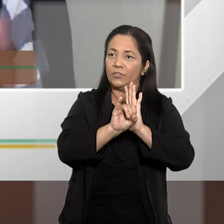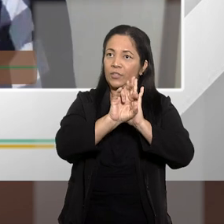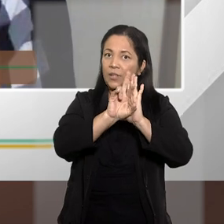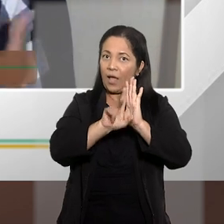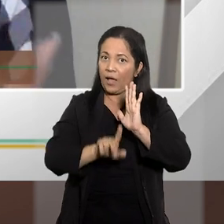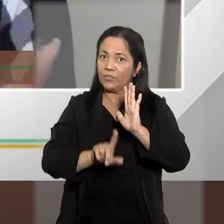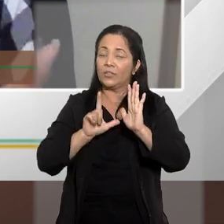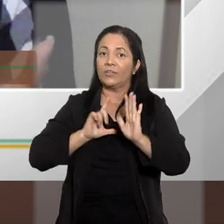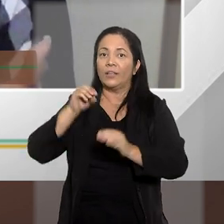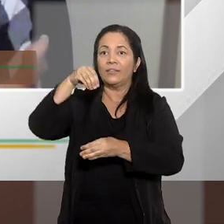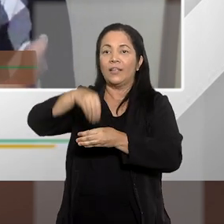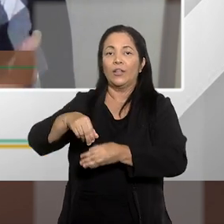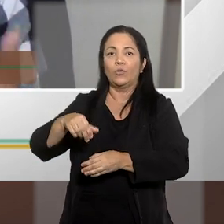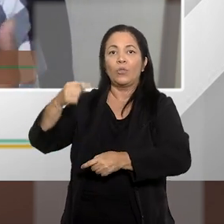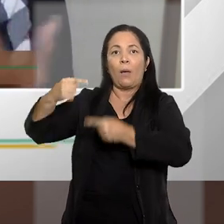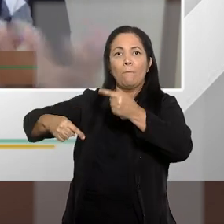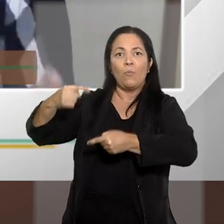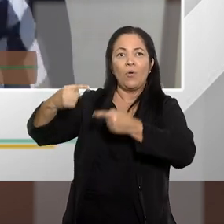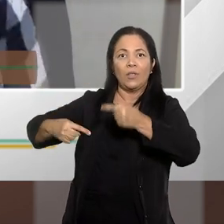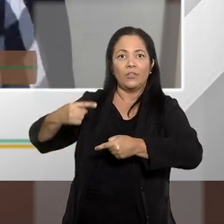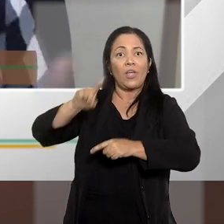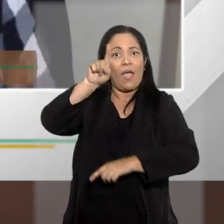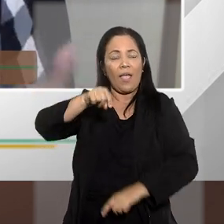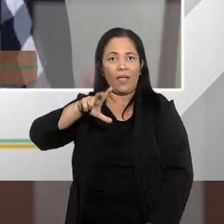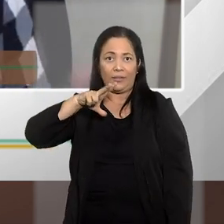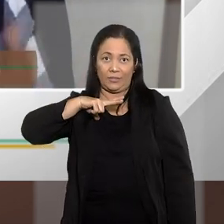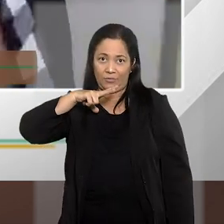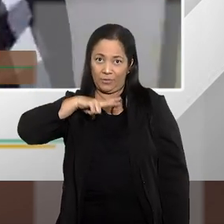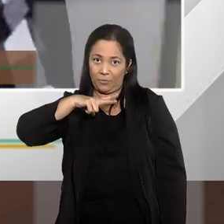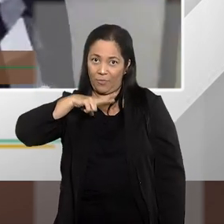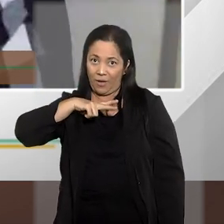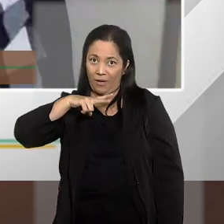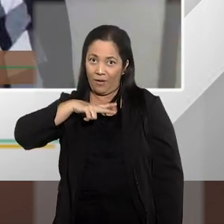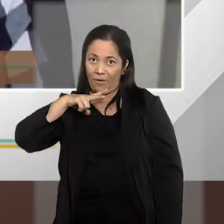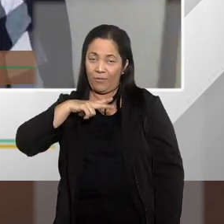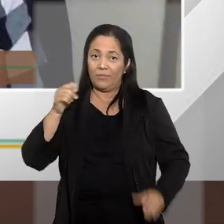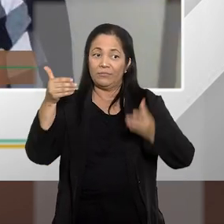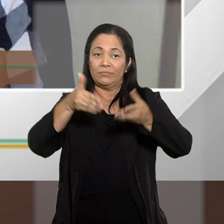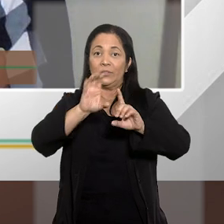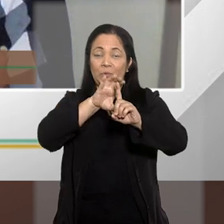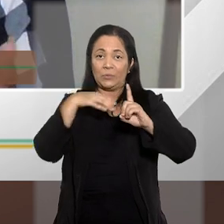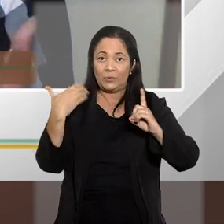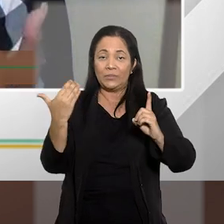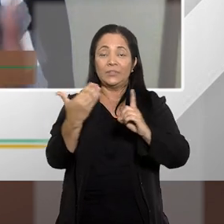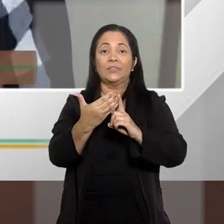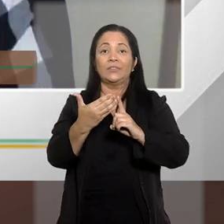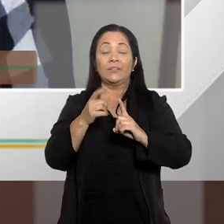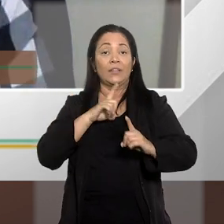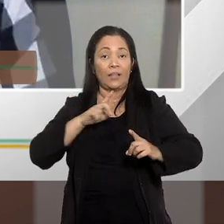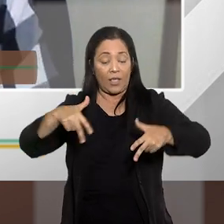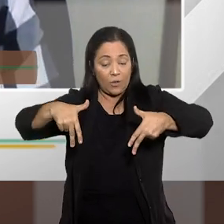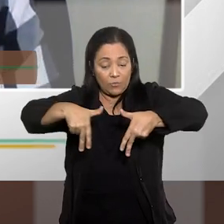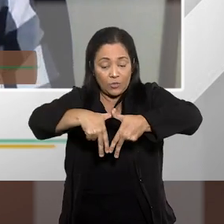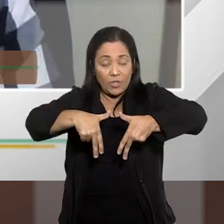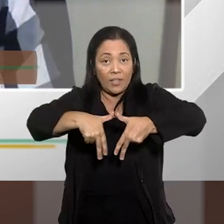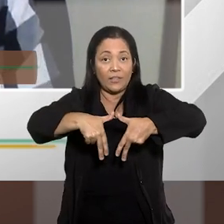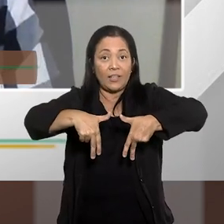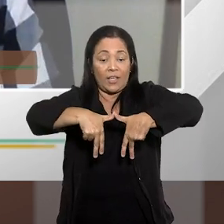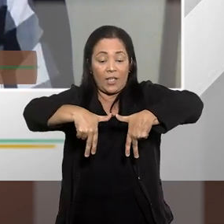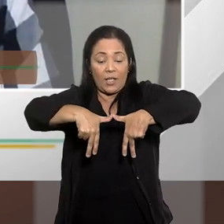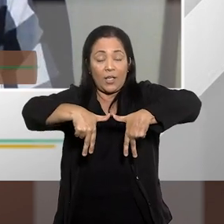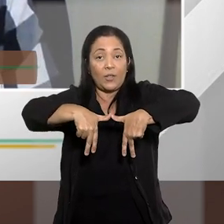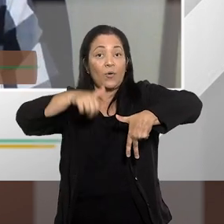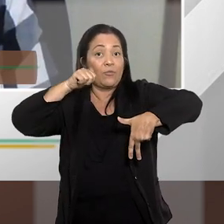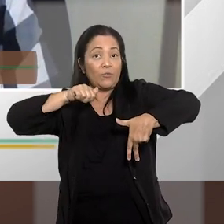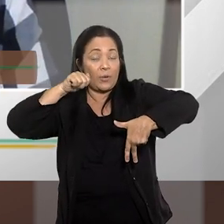políticas, individuais e coletivas, e que ambas, né, se reconhecem no gênero feminino, né? Com a exceção das